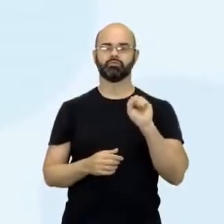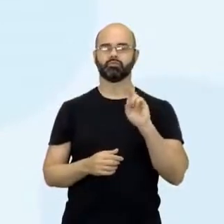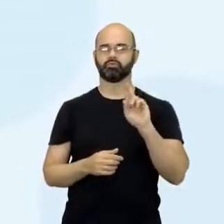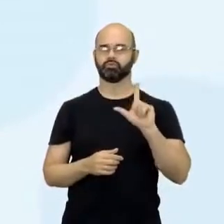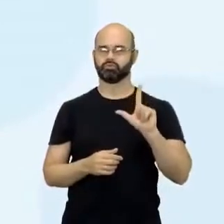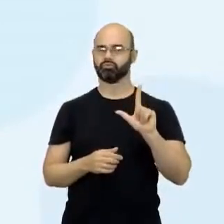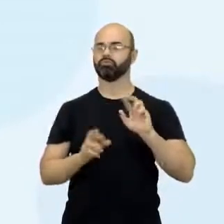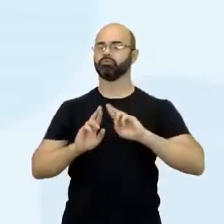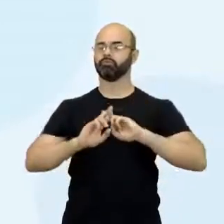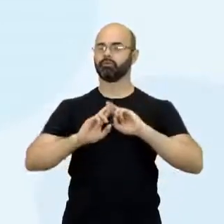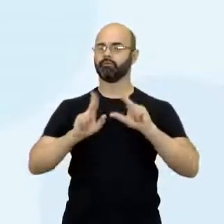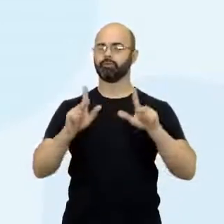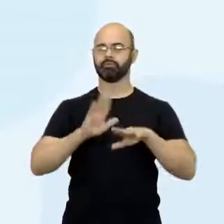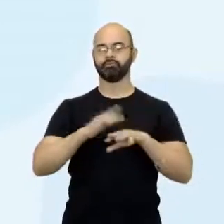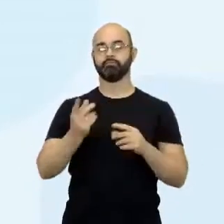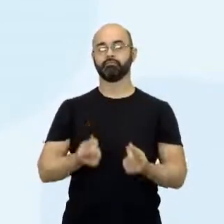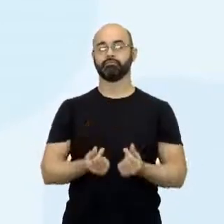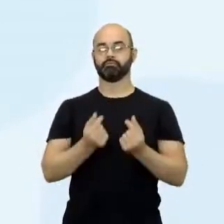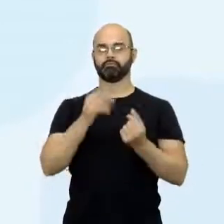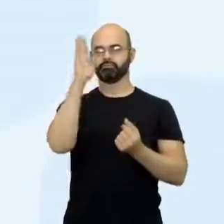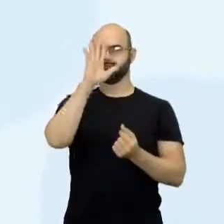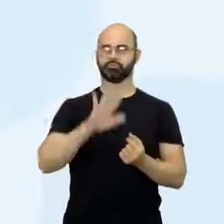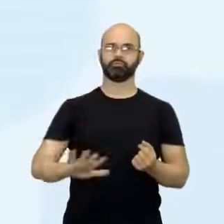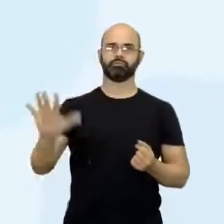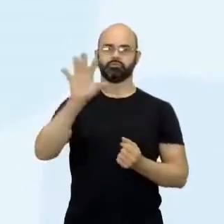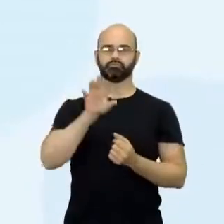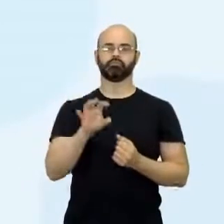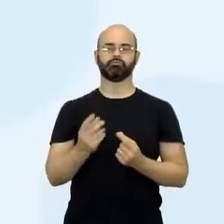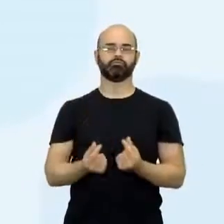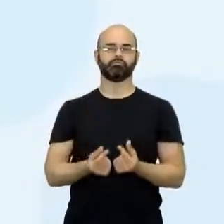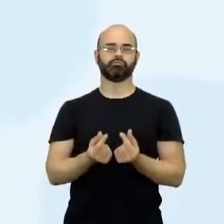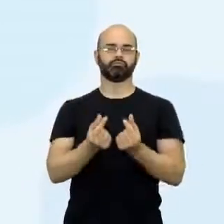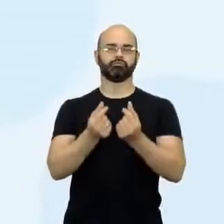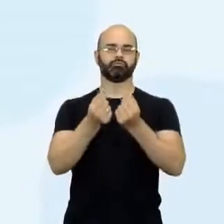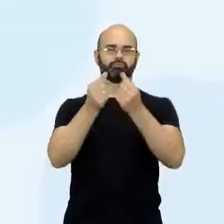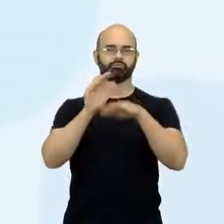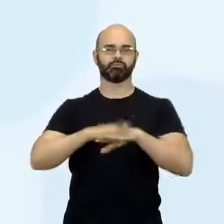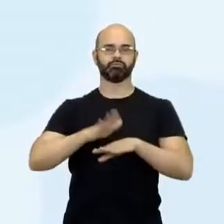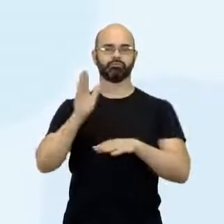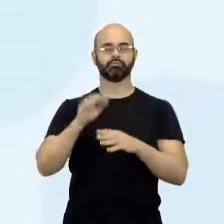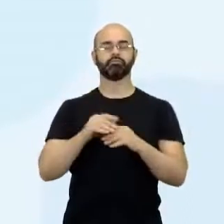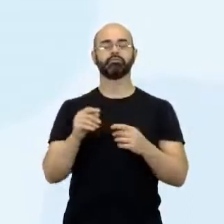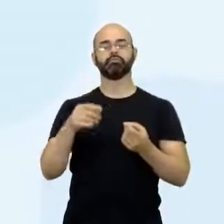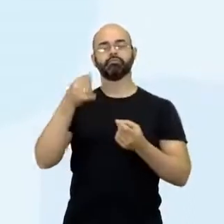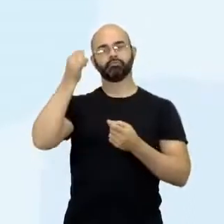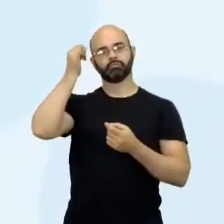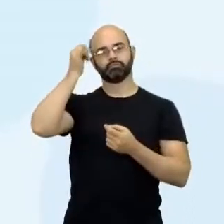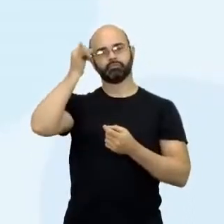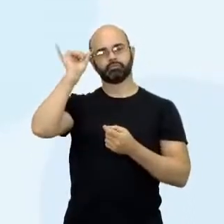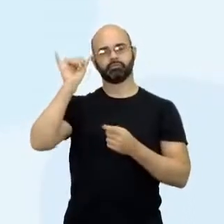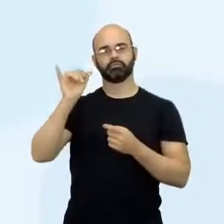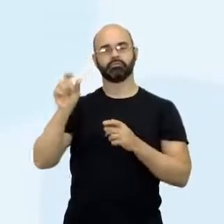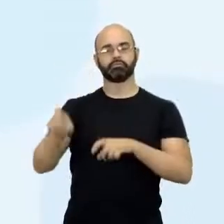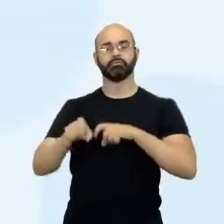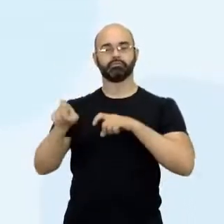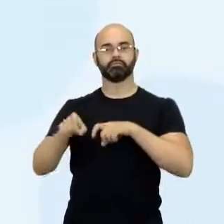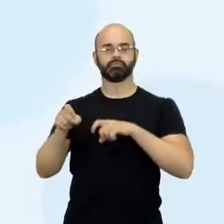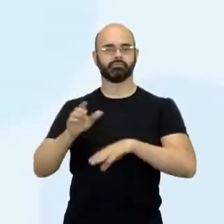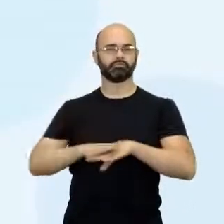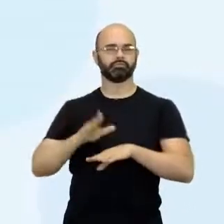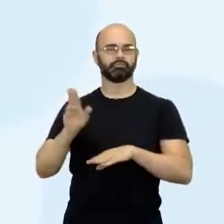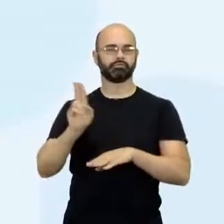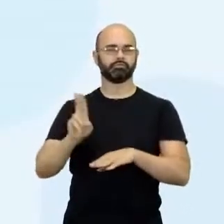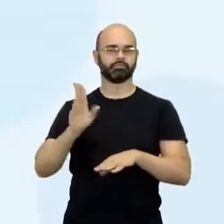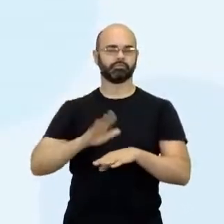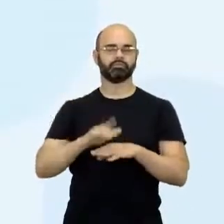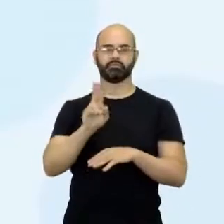mais desenvolvido economicamente no Brasil. Tem as atividades agrícolas mais modernas, né, o famoso agrobusiness,